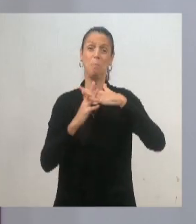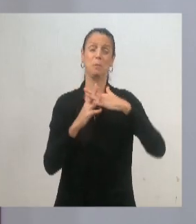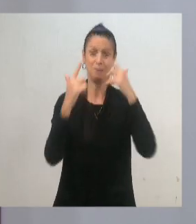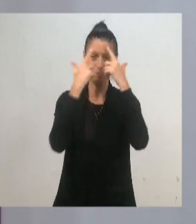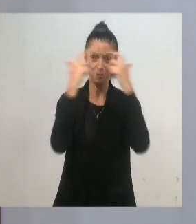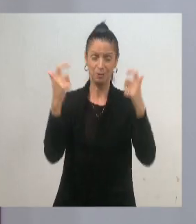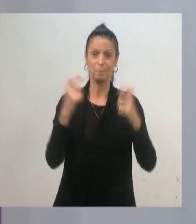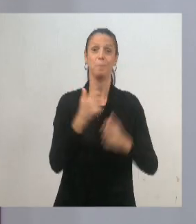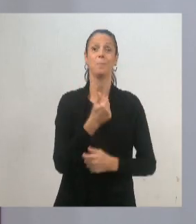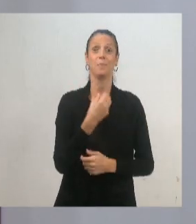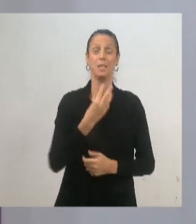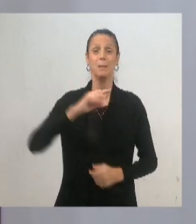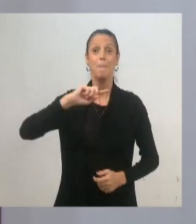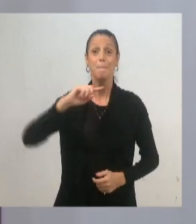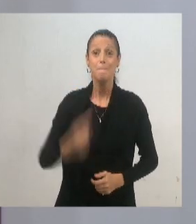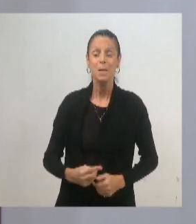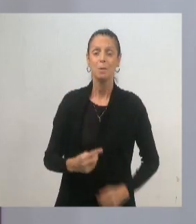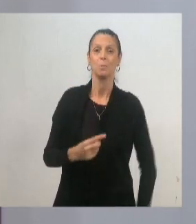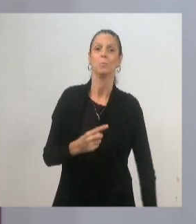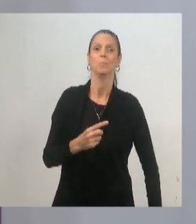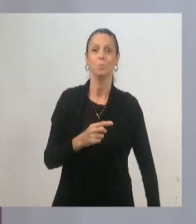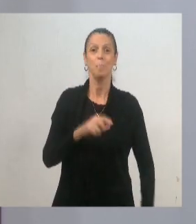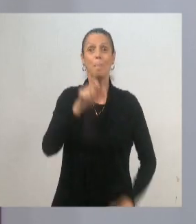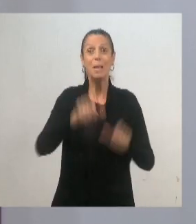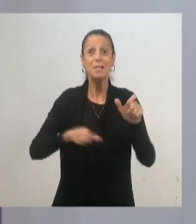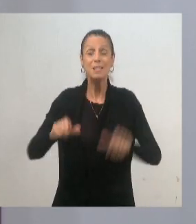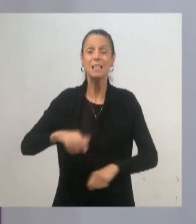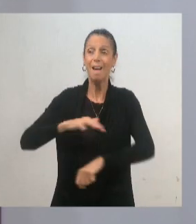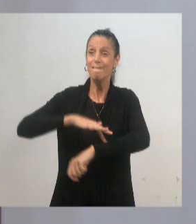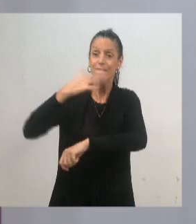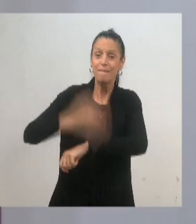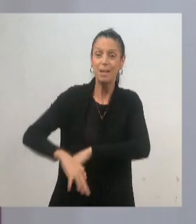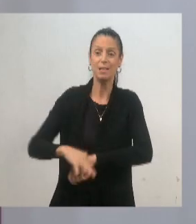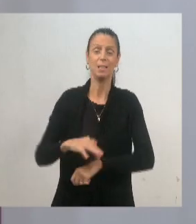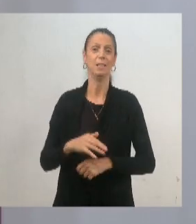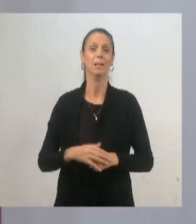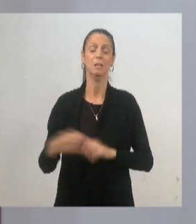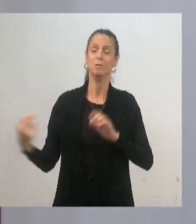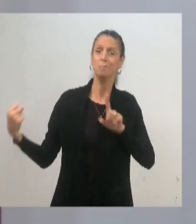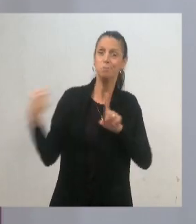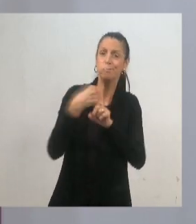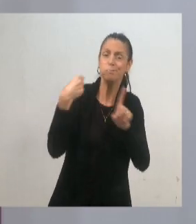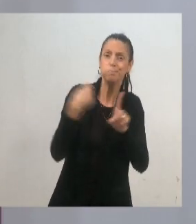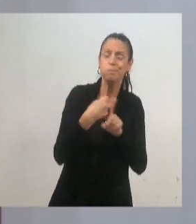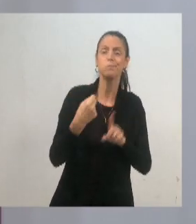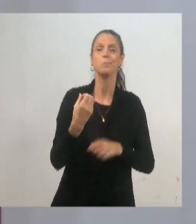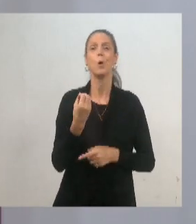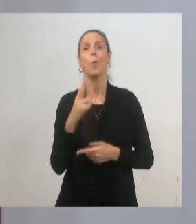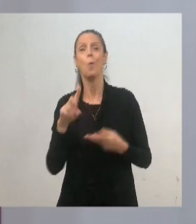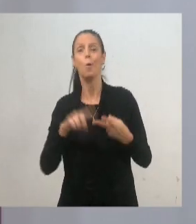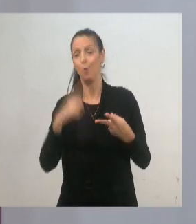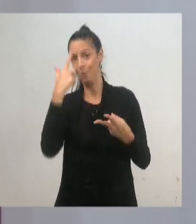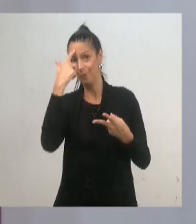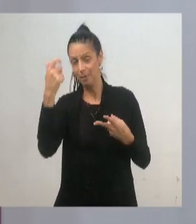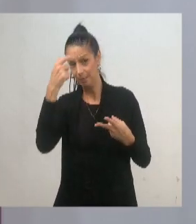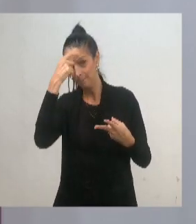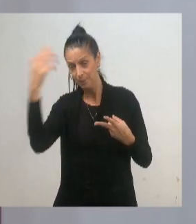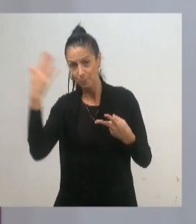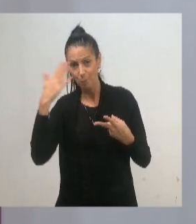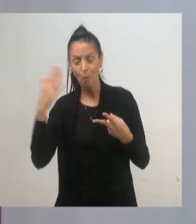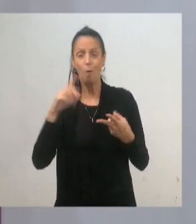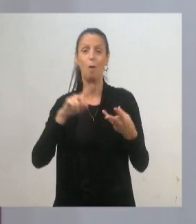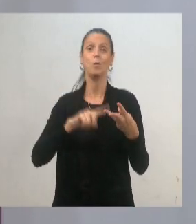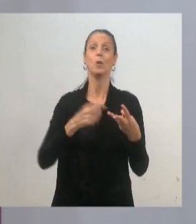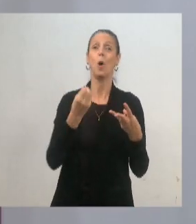Foram 13.100 vidas feridas, seja por agressão física, violência psicológica